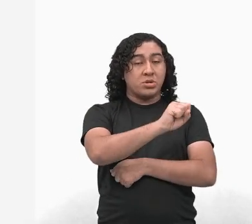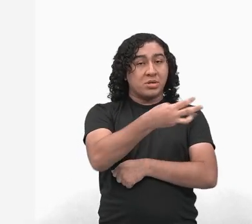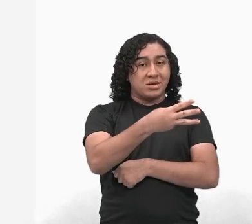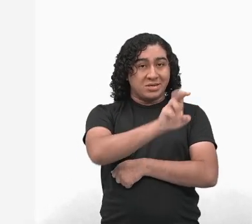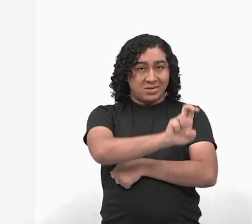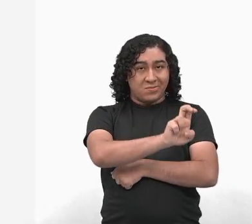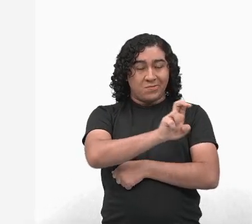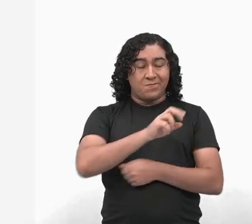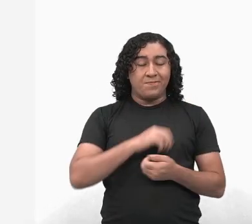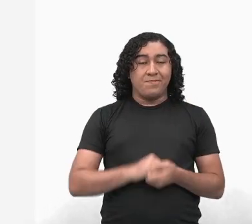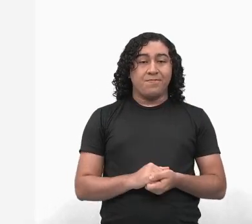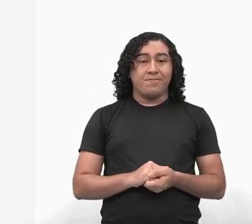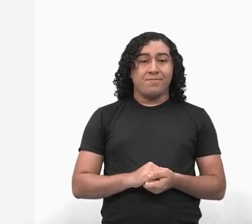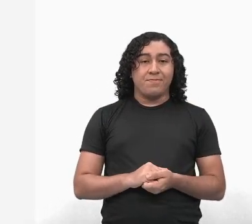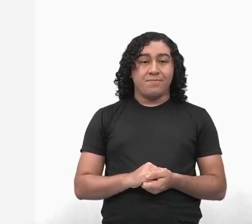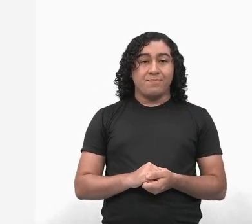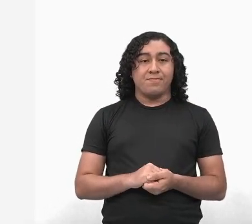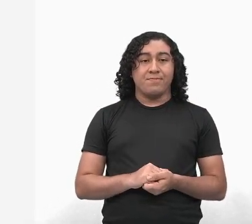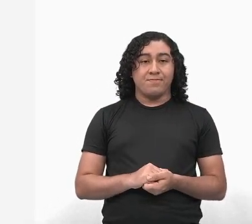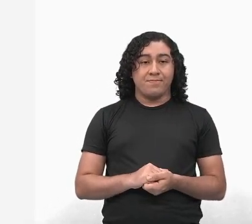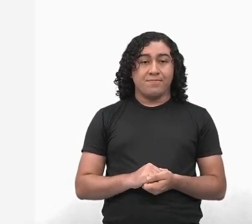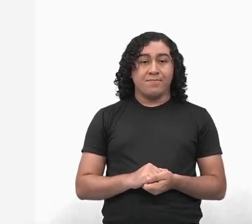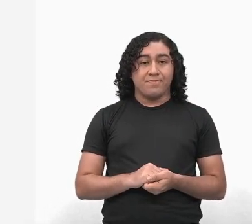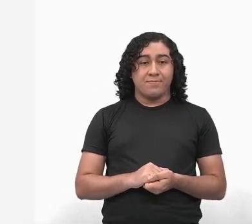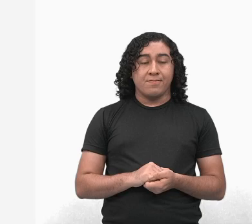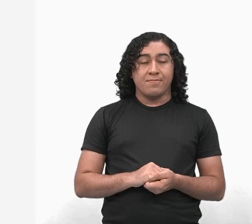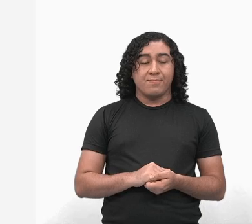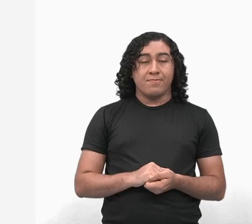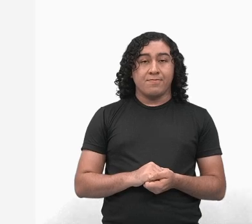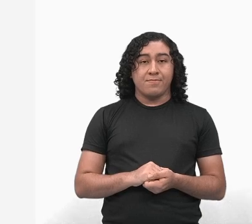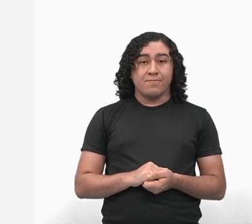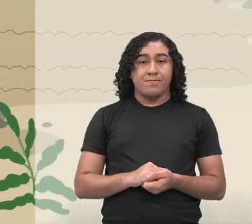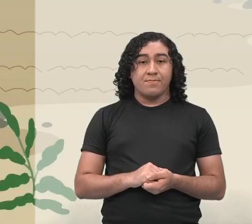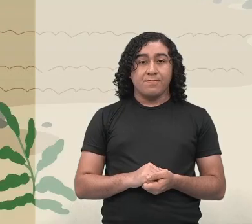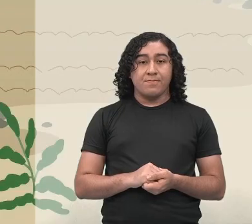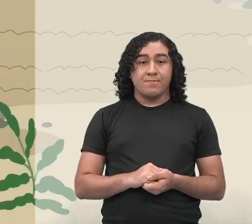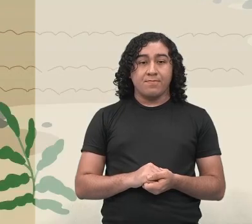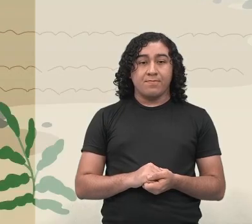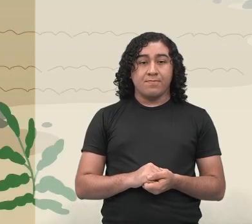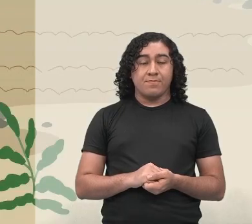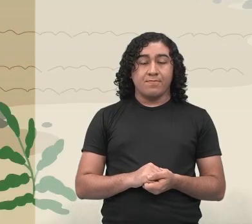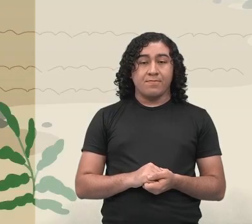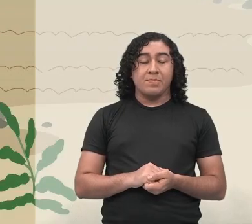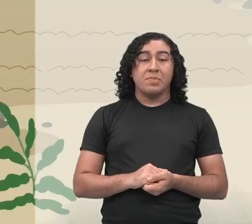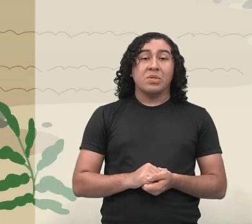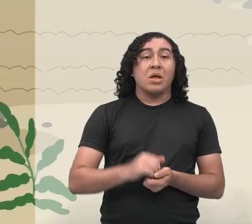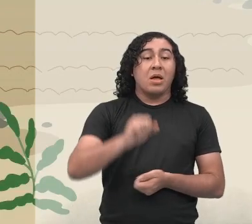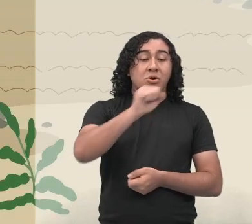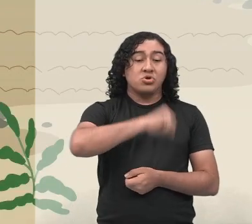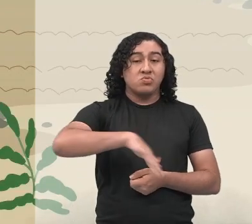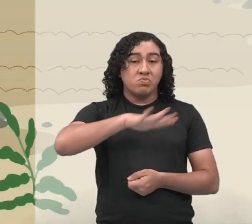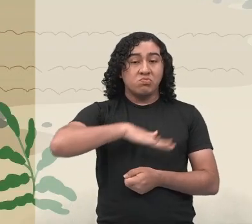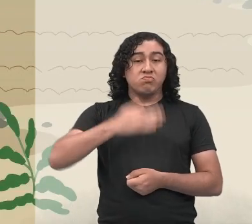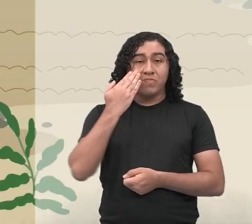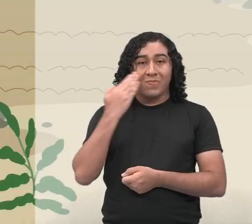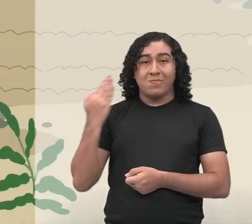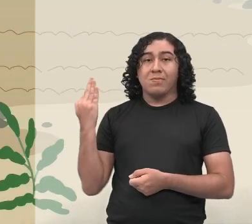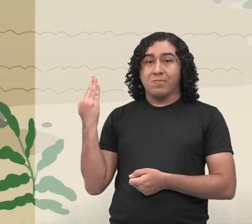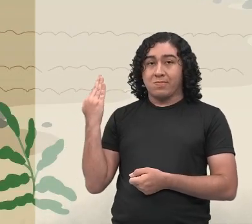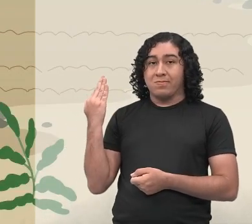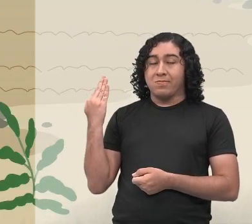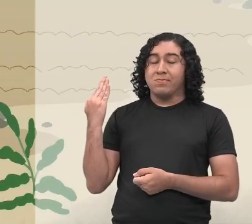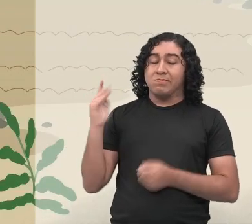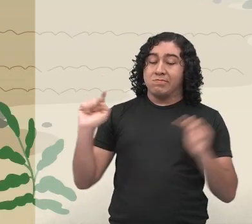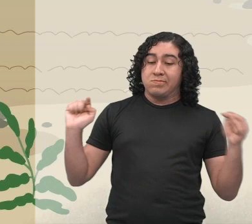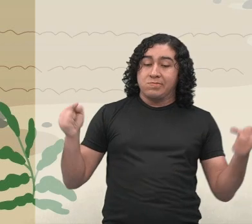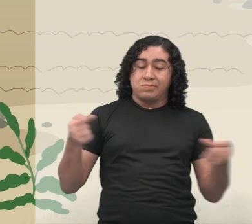1835. Vamos adiante. Estou aqui, então, num ambiente propício ali dos malês, que nada mais é